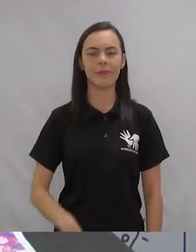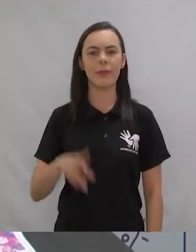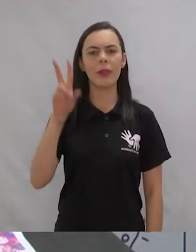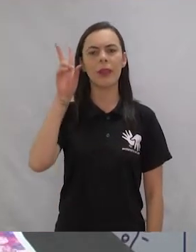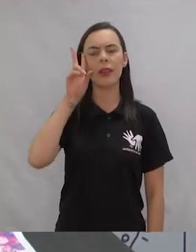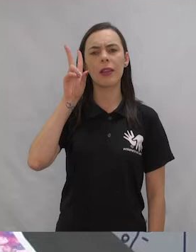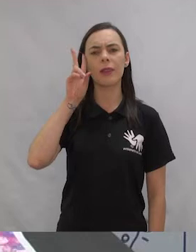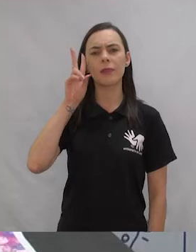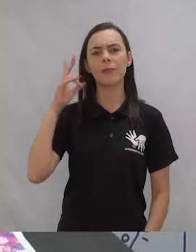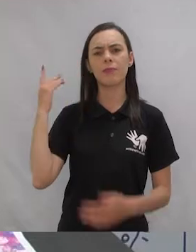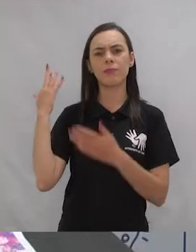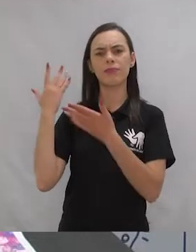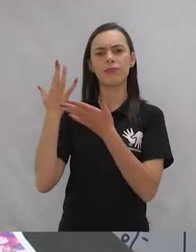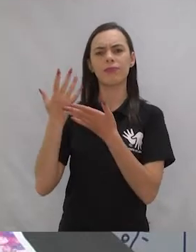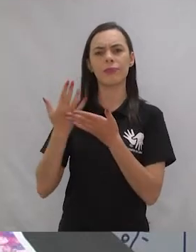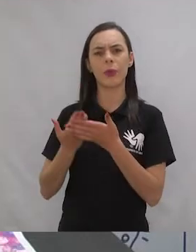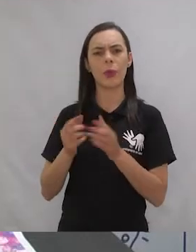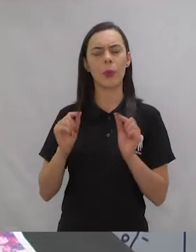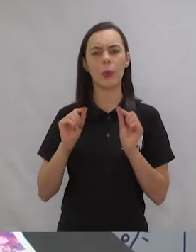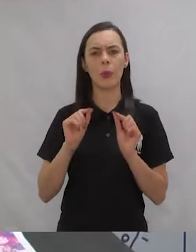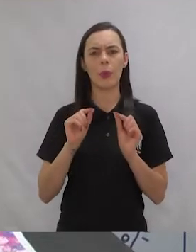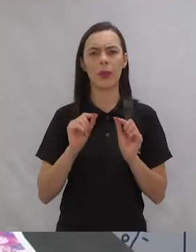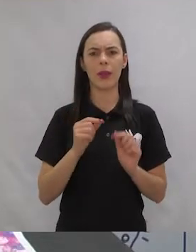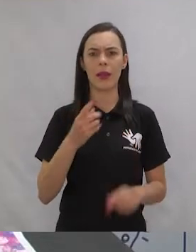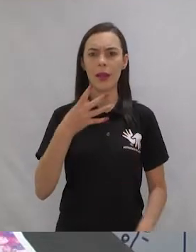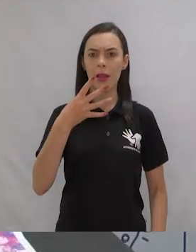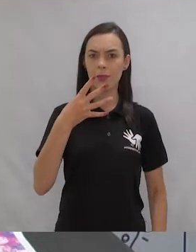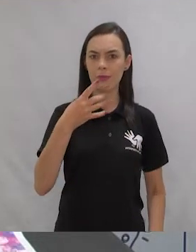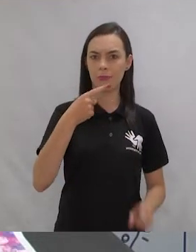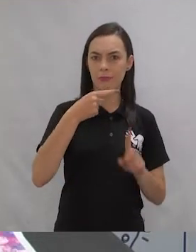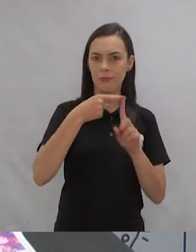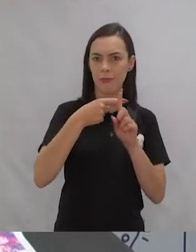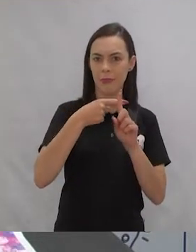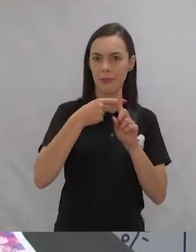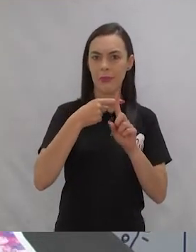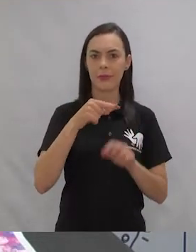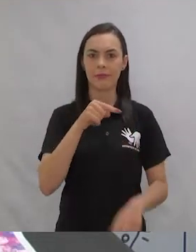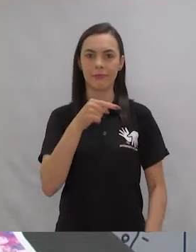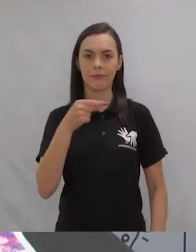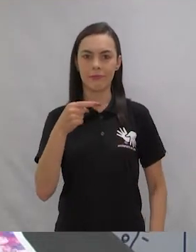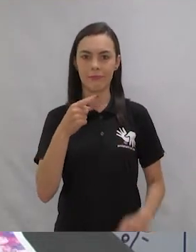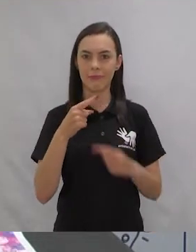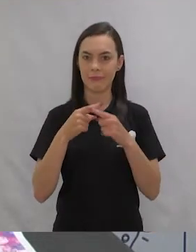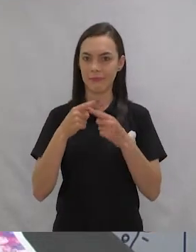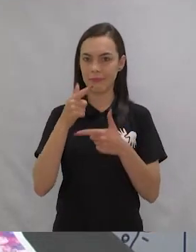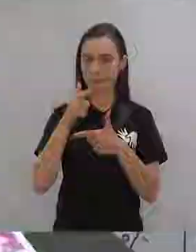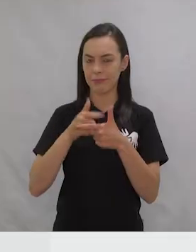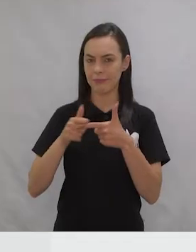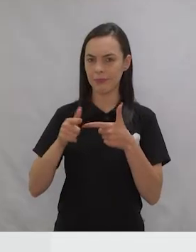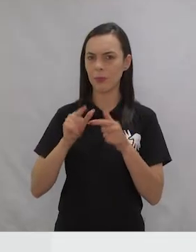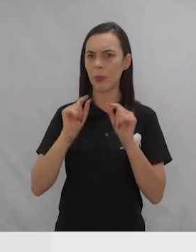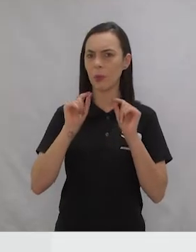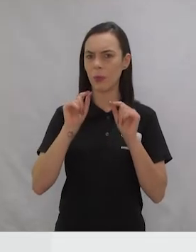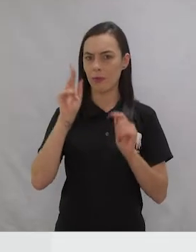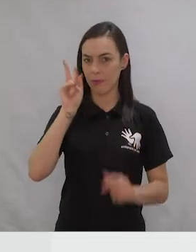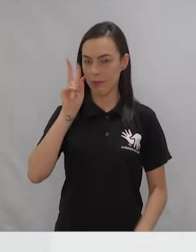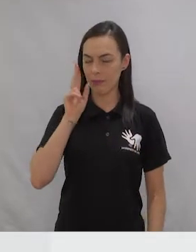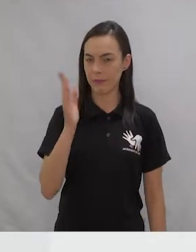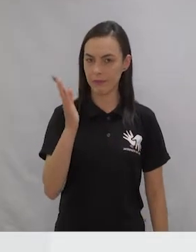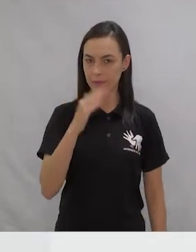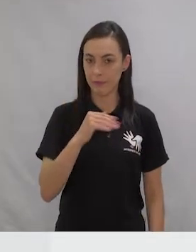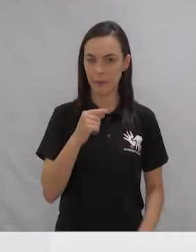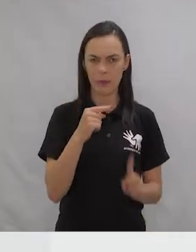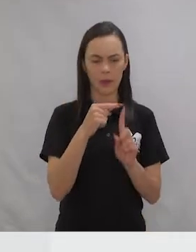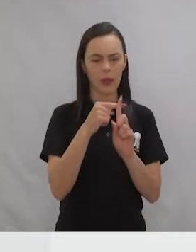Recordando as quatro operações fundamentais da matemática. Vamos lembrar? Nós temos